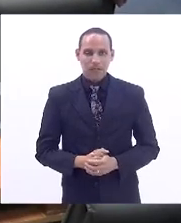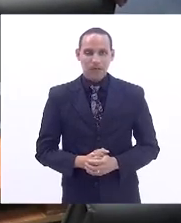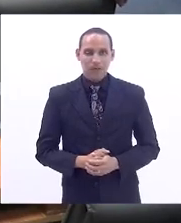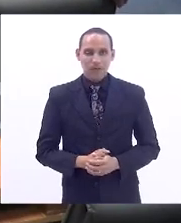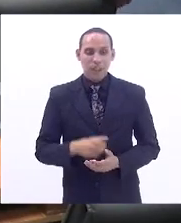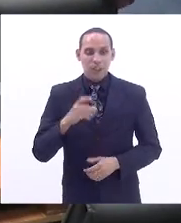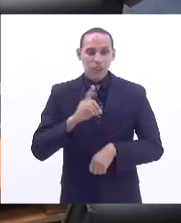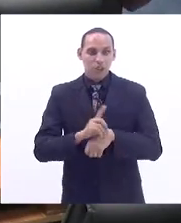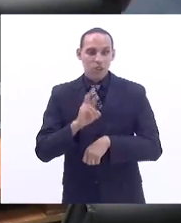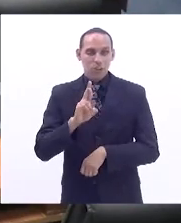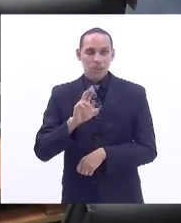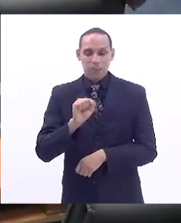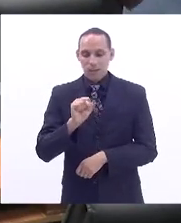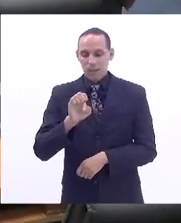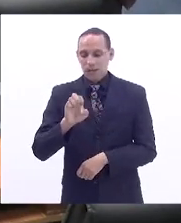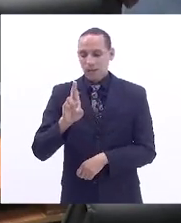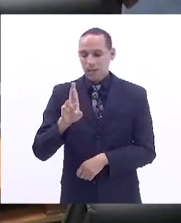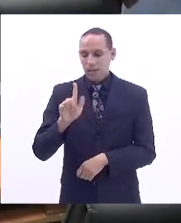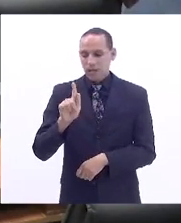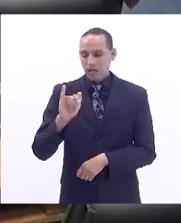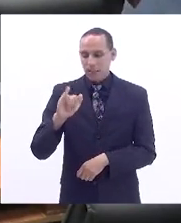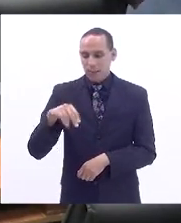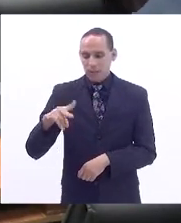o Dr Serginho